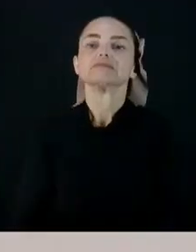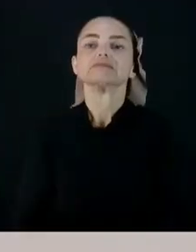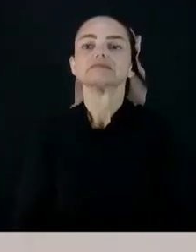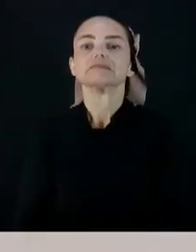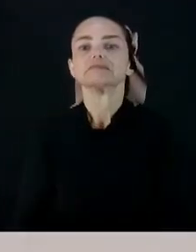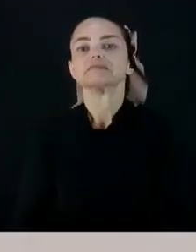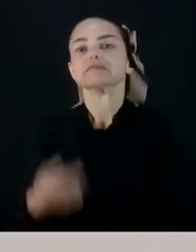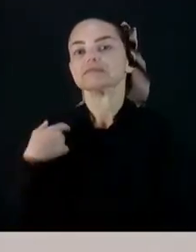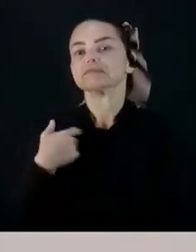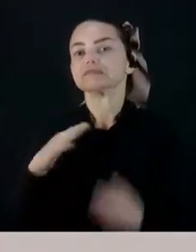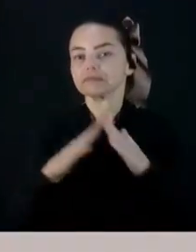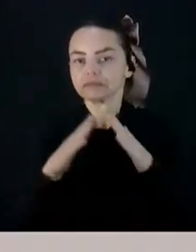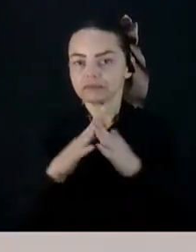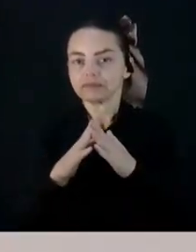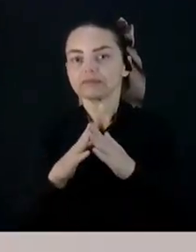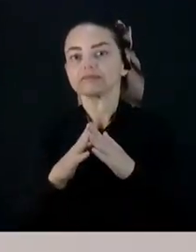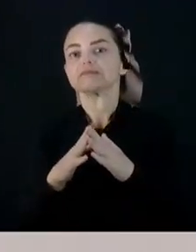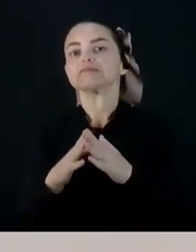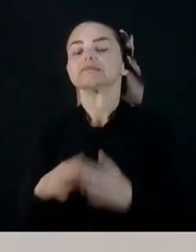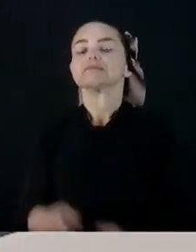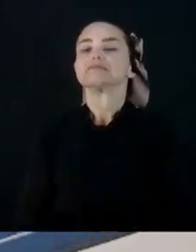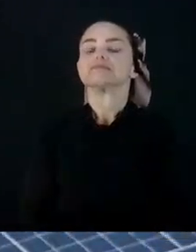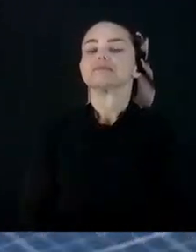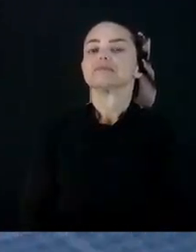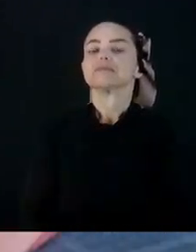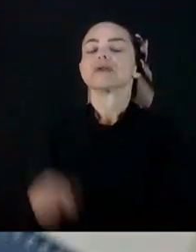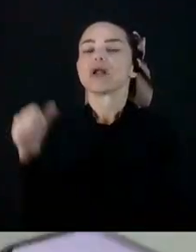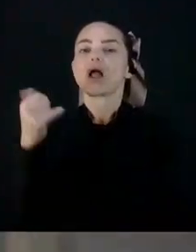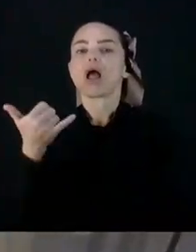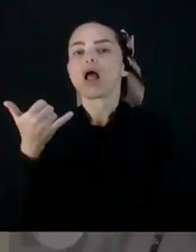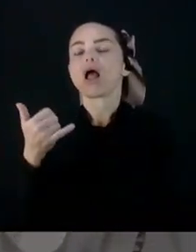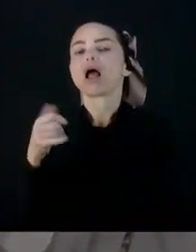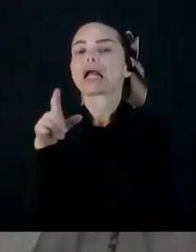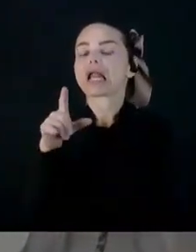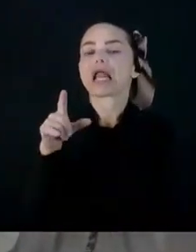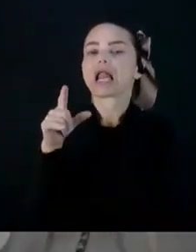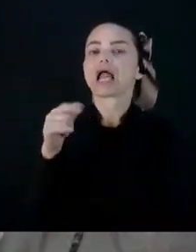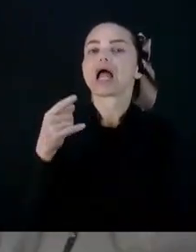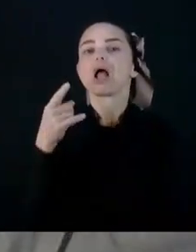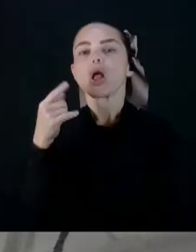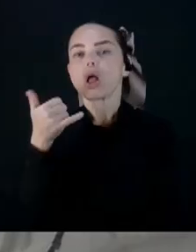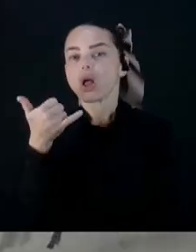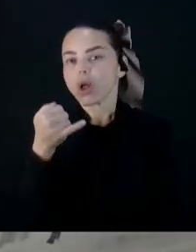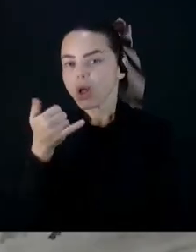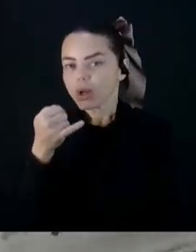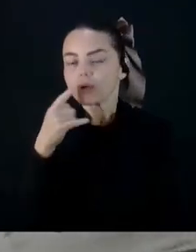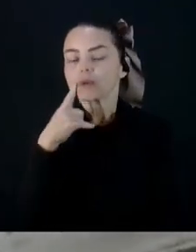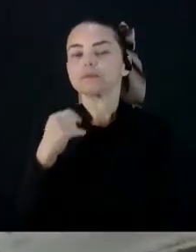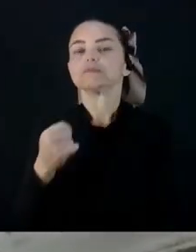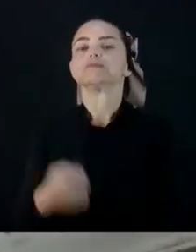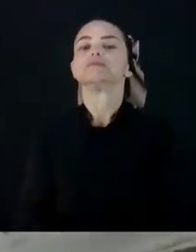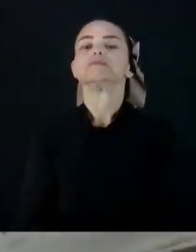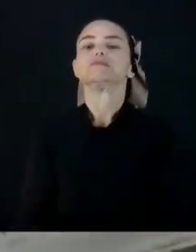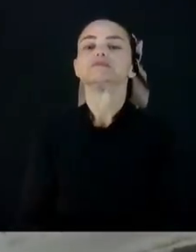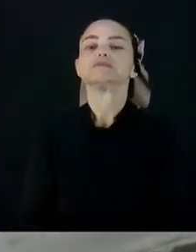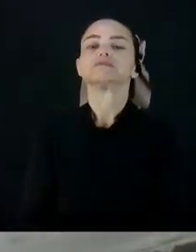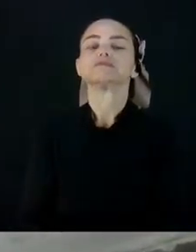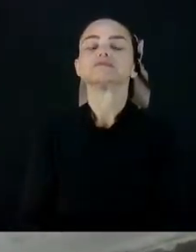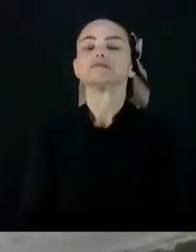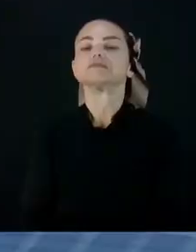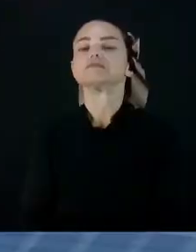pode usar um giz, aquele lápis, aquela caneta fantasminha que apaga com ferro. Tá? E a gente vai passar uma costura nas laterais agora.